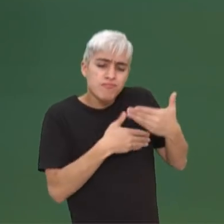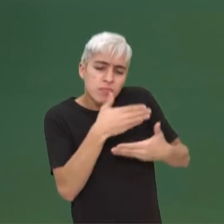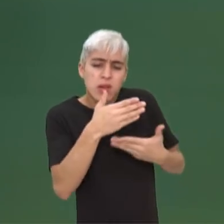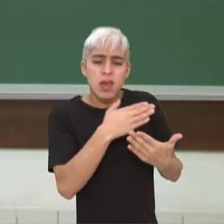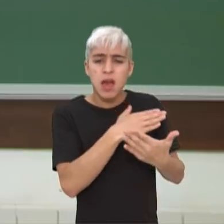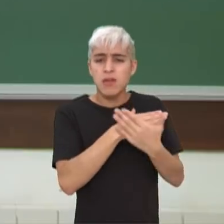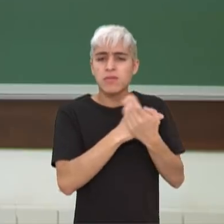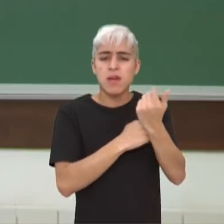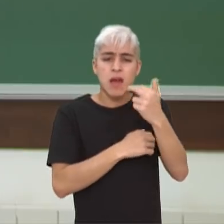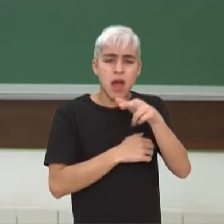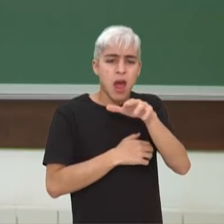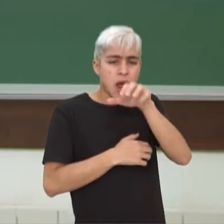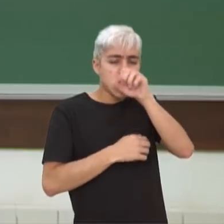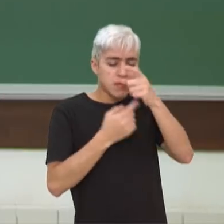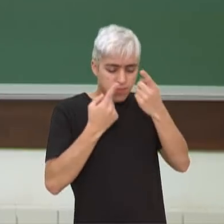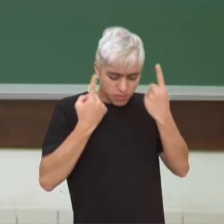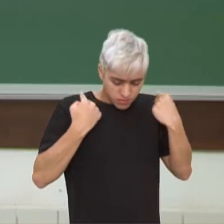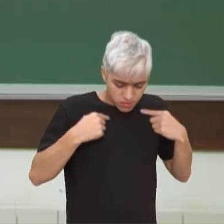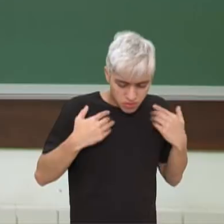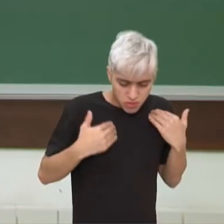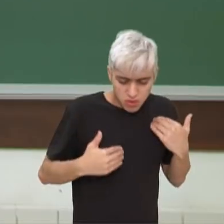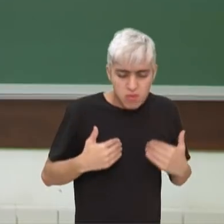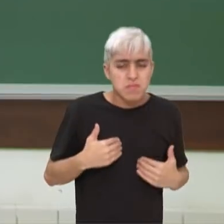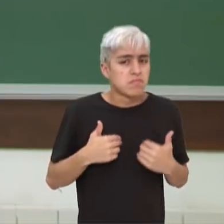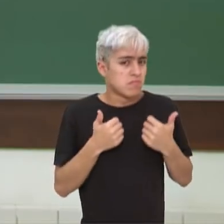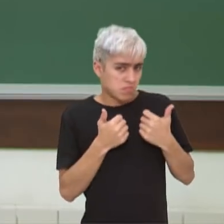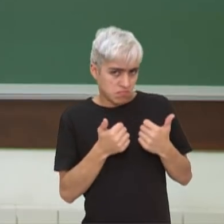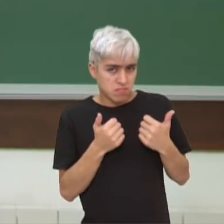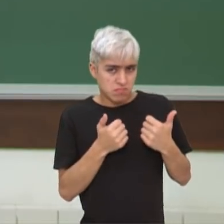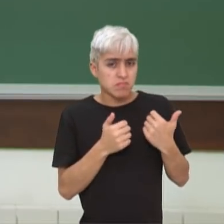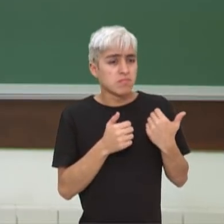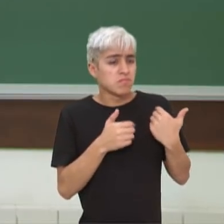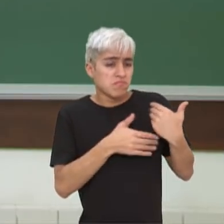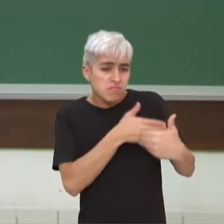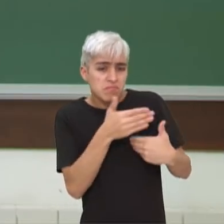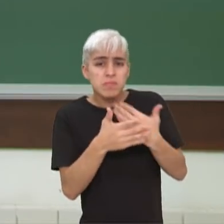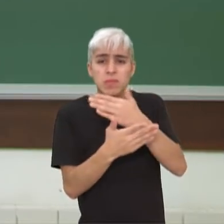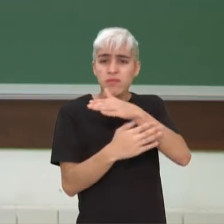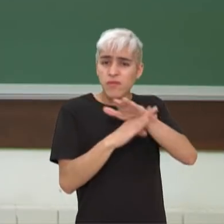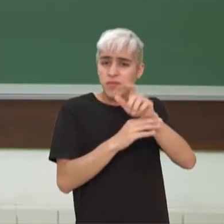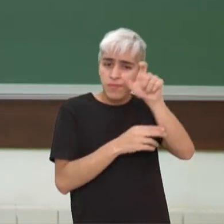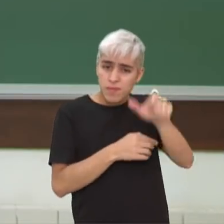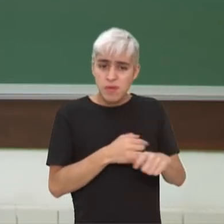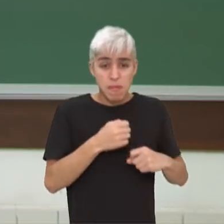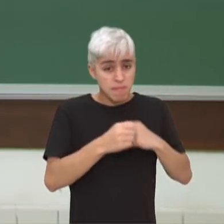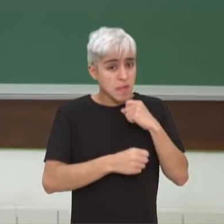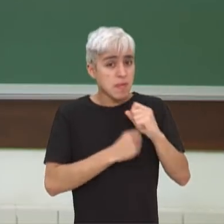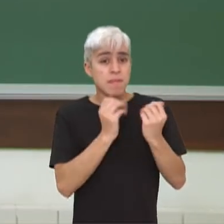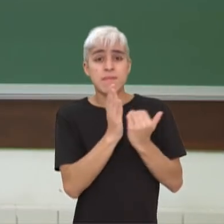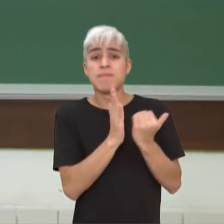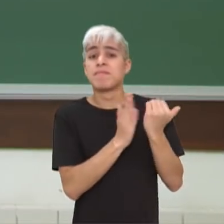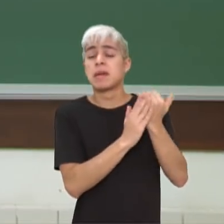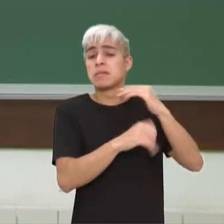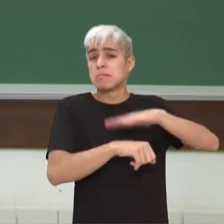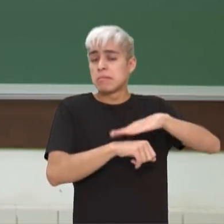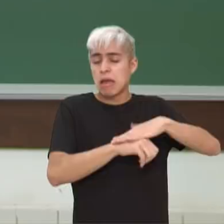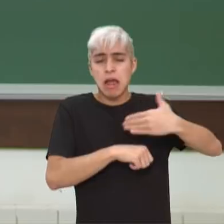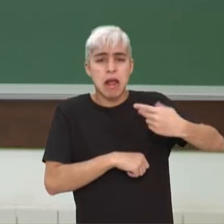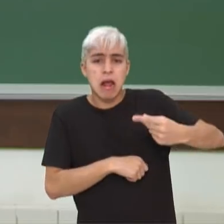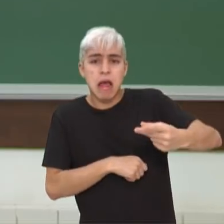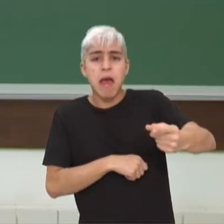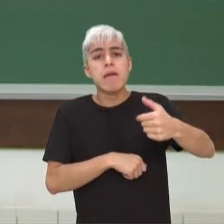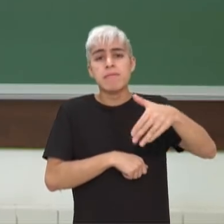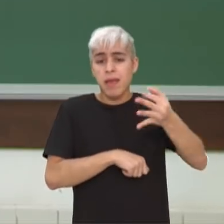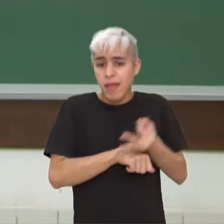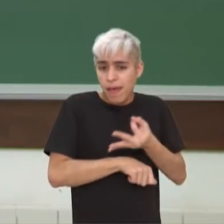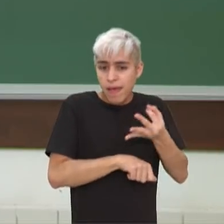fluxo de oxigênio dentro ali do seu próprio organismo e, consequentemente, vai fazer com que ele consiga correr por mais tempo e tenha mais resistência ali